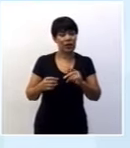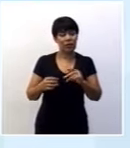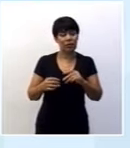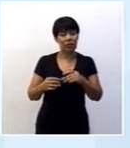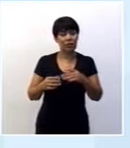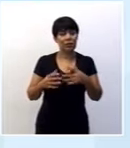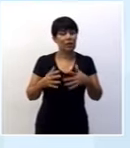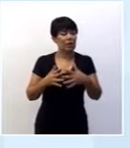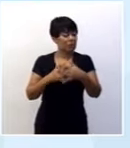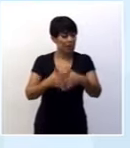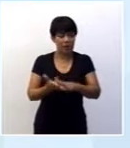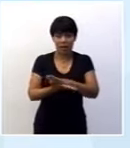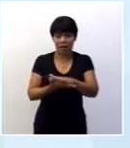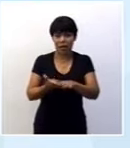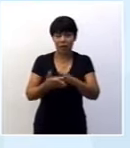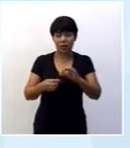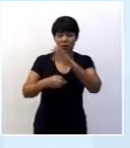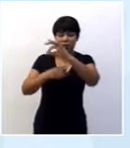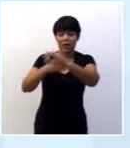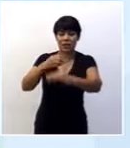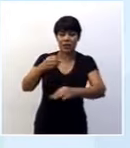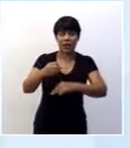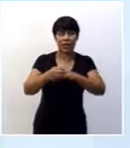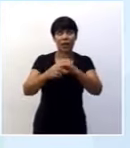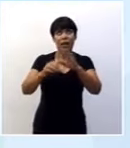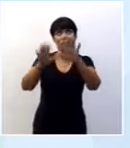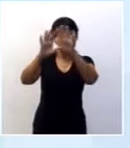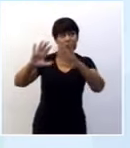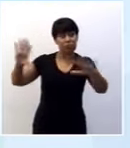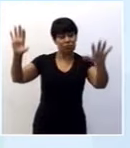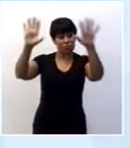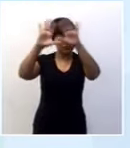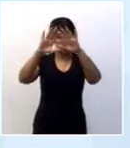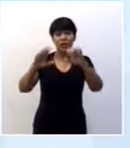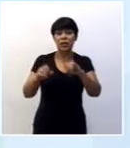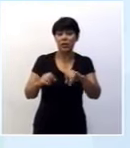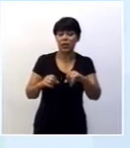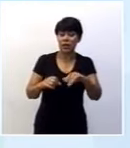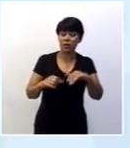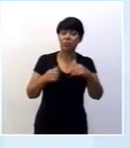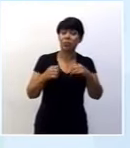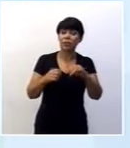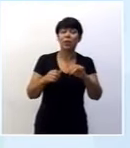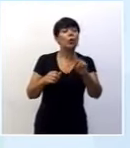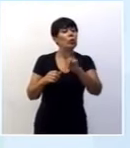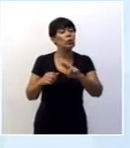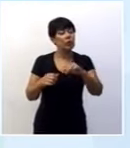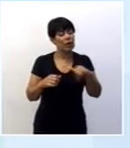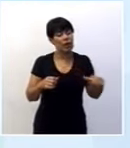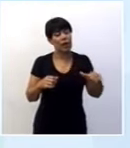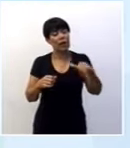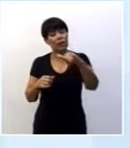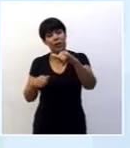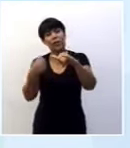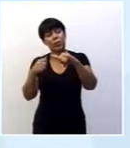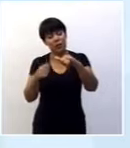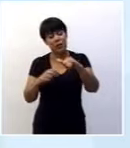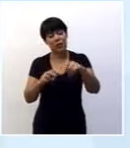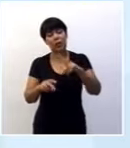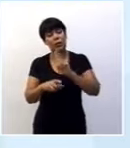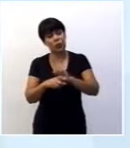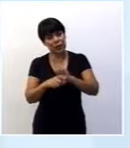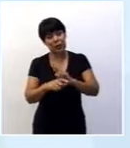vai estar lá em órbita, né? Se eu colocar o sensor num avião, vou ter que voar esse avião, vou ter que reabastecer esse avião, vou ter que fazer manutenção do